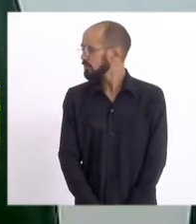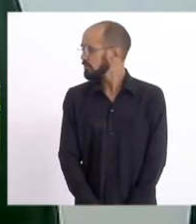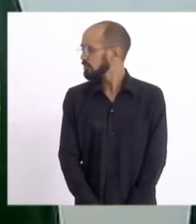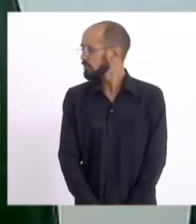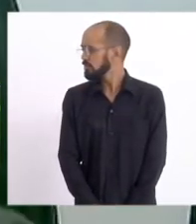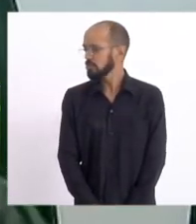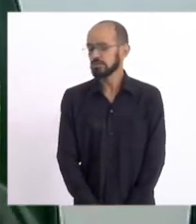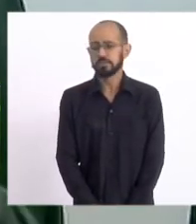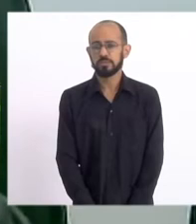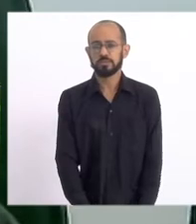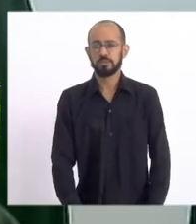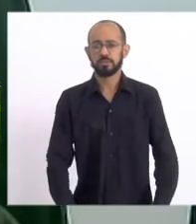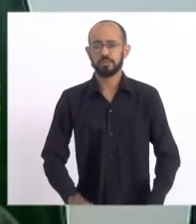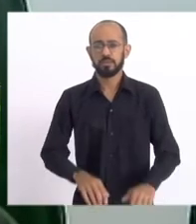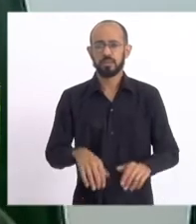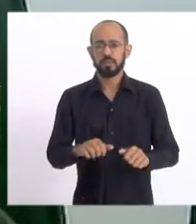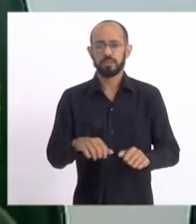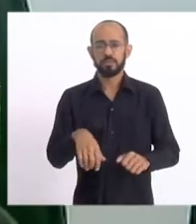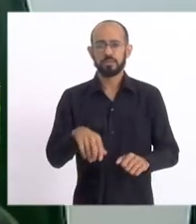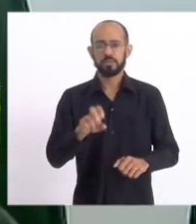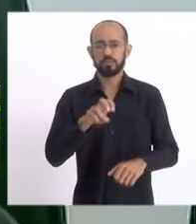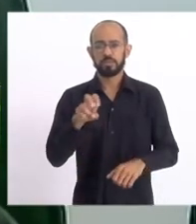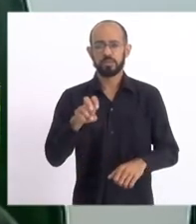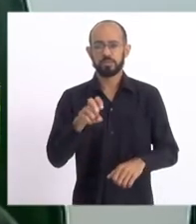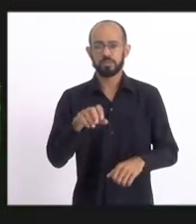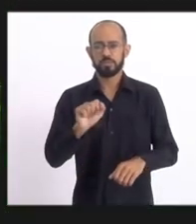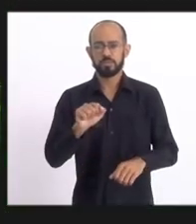55. Projeto de lei